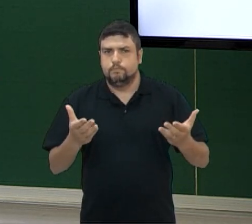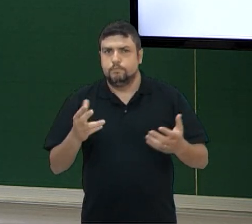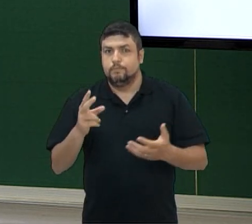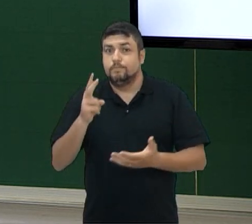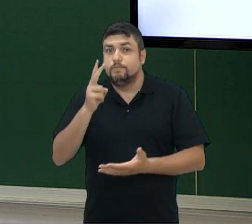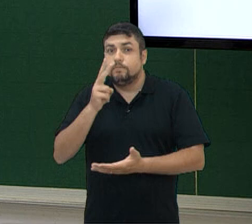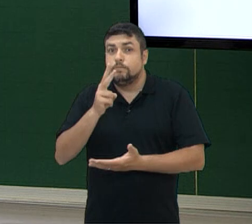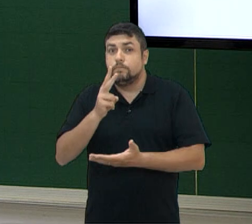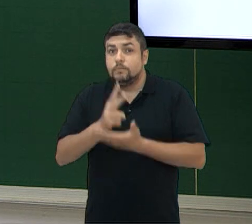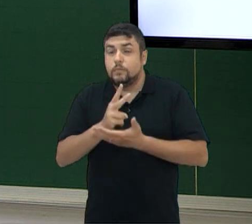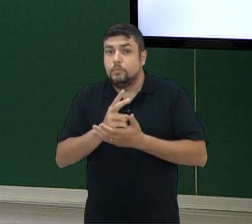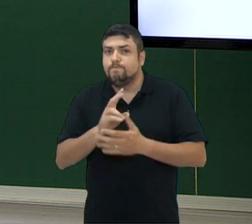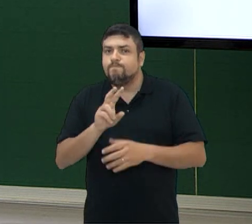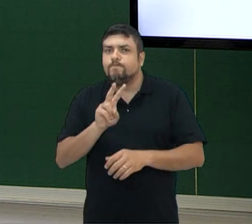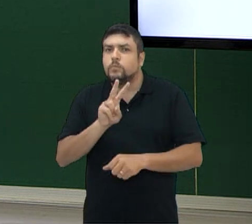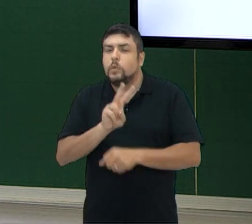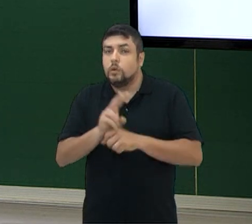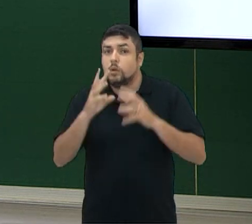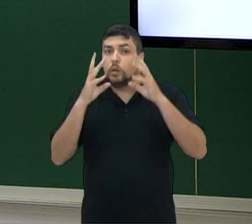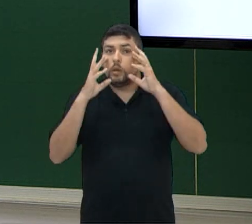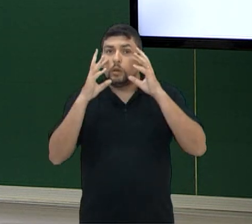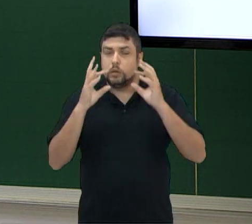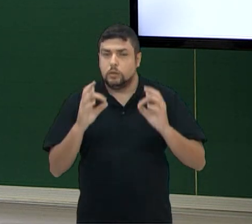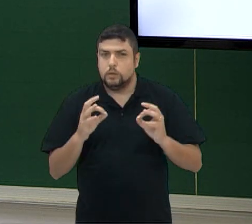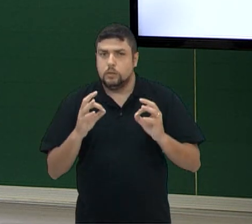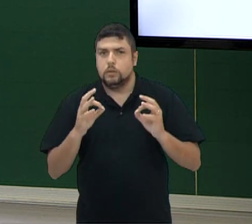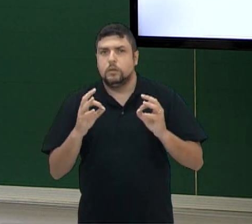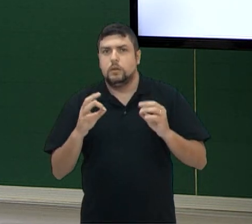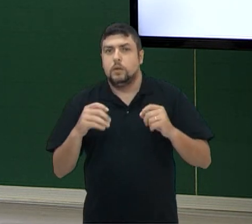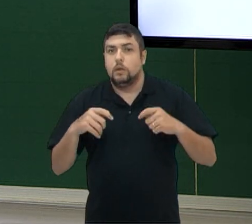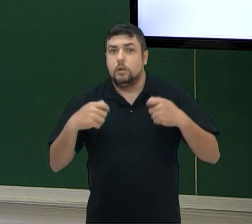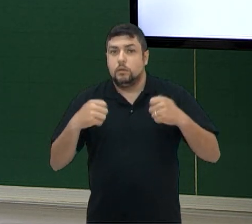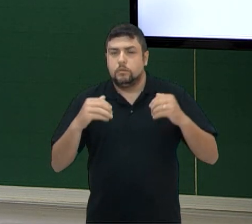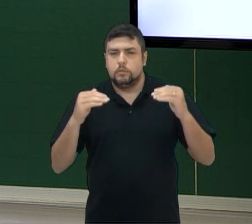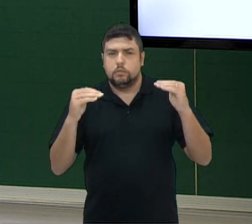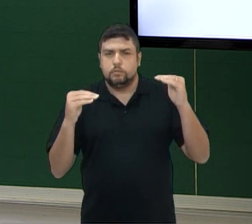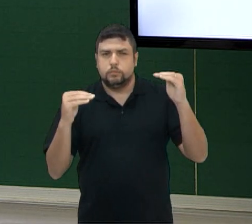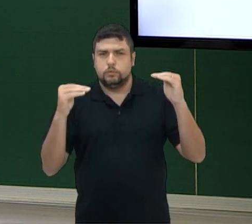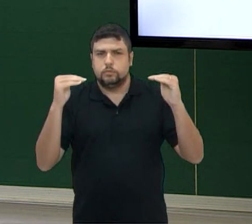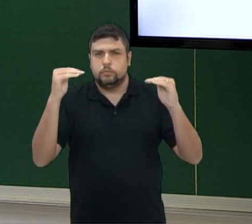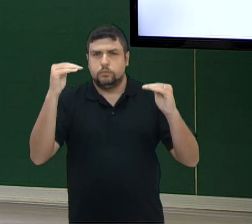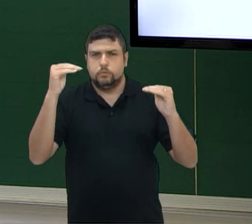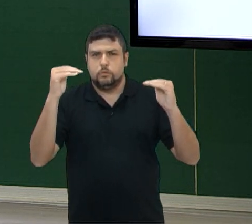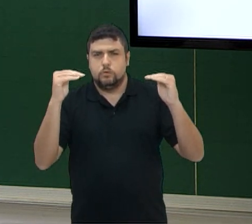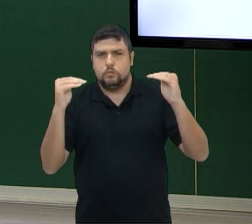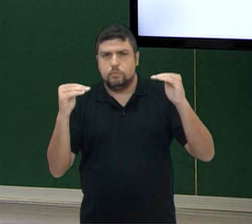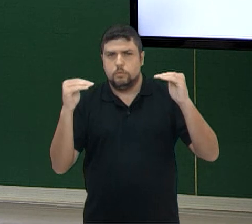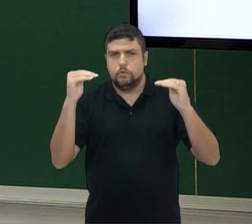tomar um cuidado de pôr a mesma razão, né,